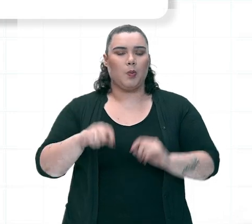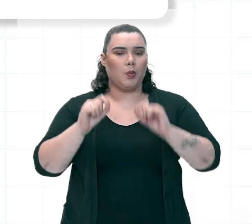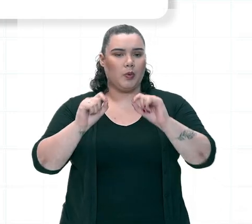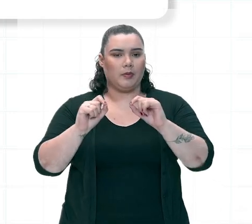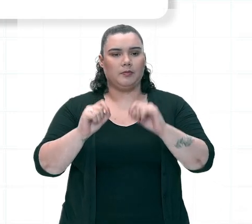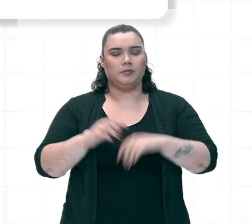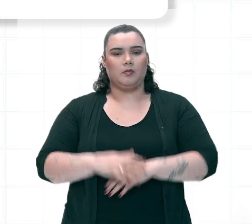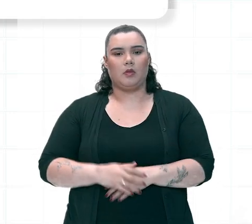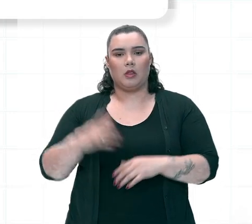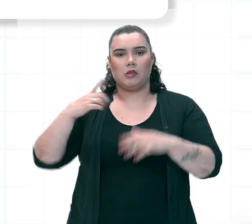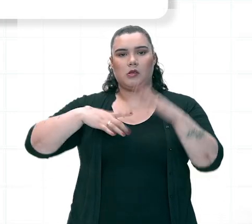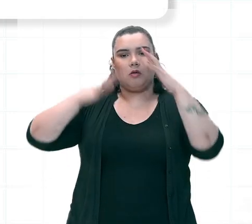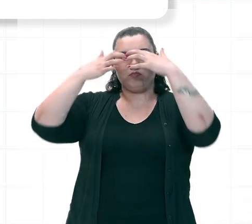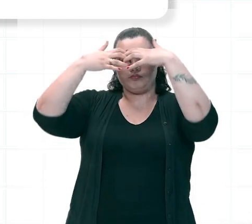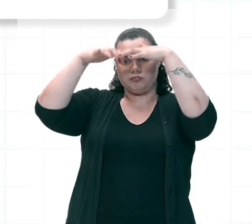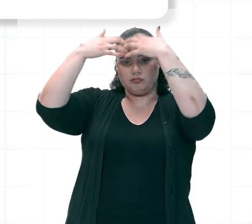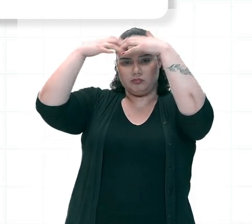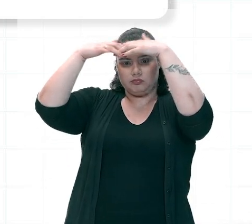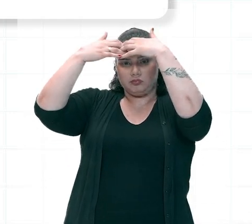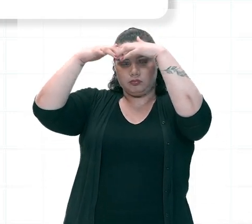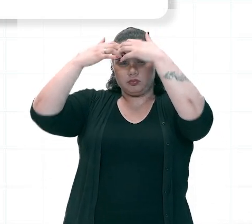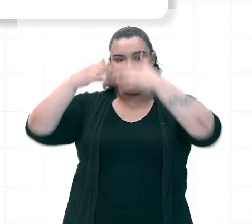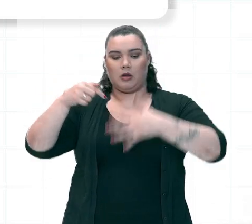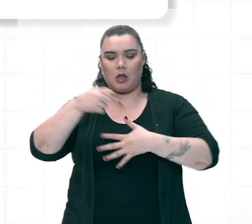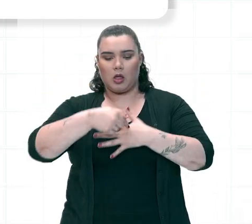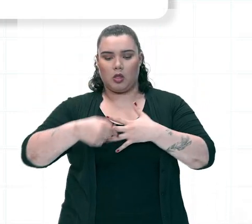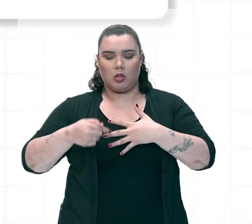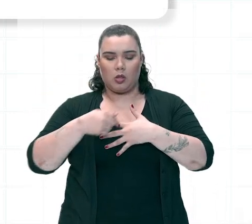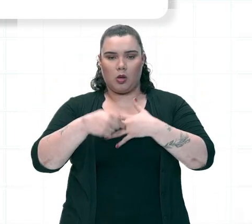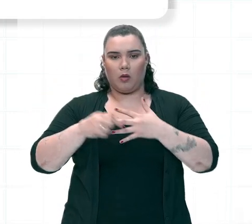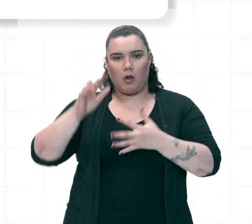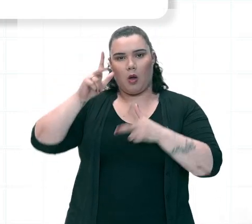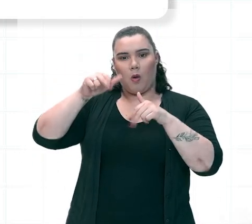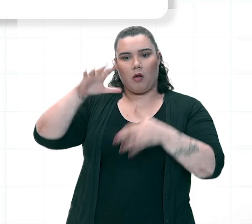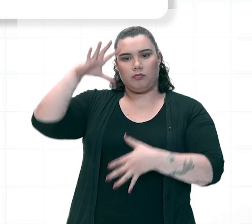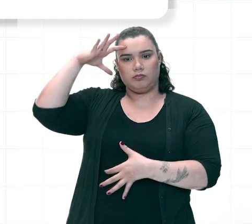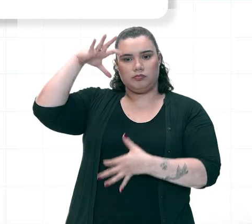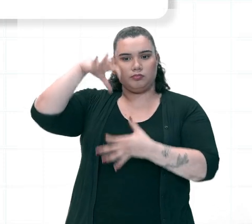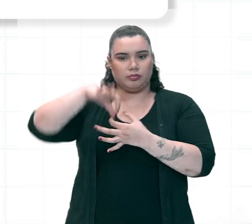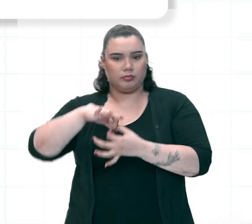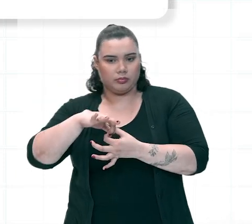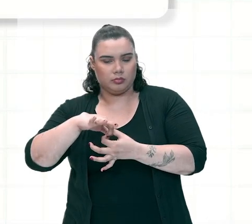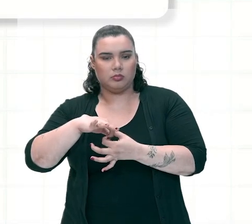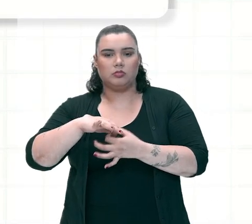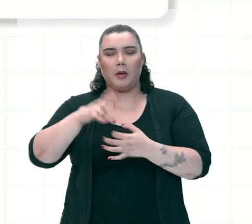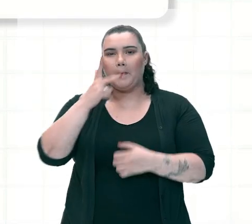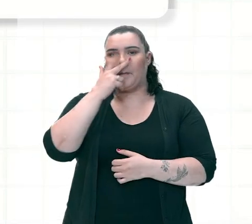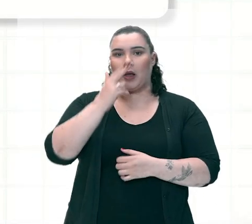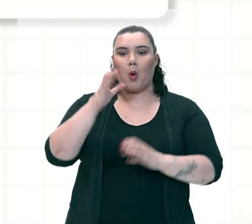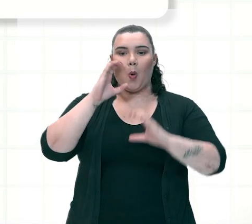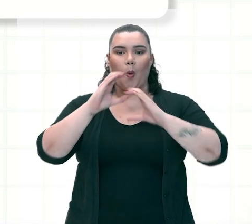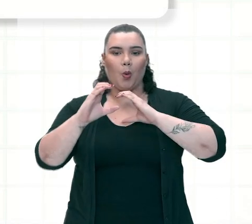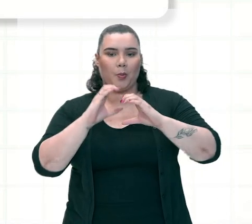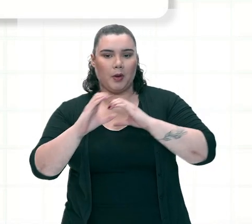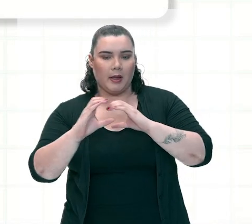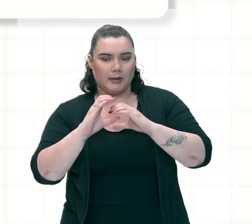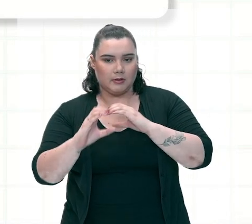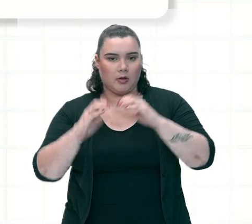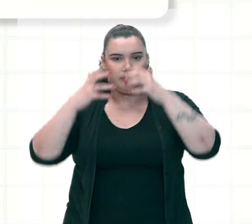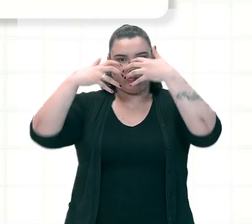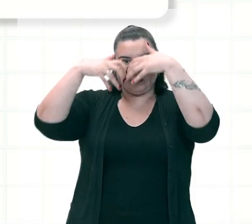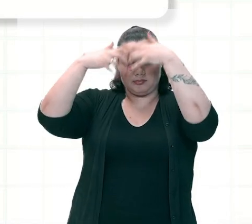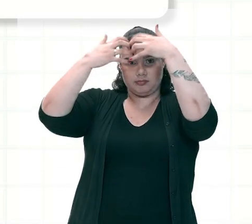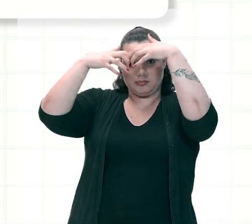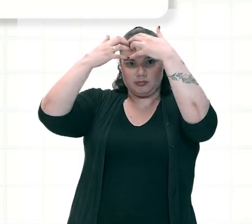um elo entre o sistema nervoso e o sistema endócrino. Ele vai ser uma ligação, ali, uma comunicação entre esses dois sistemas,